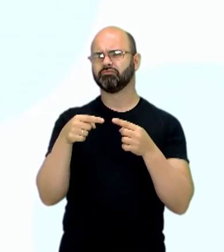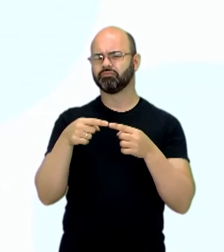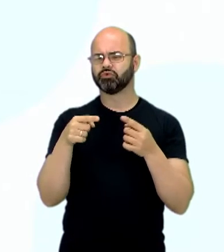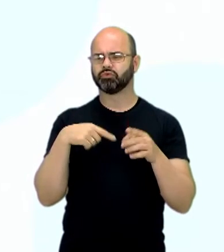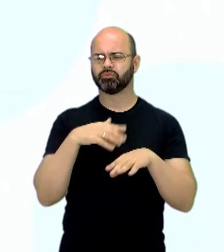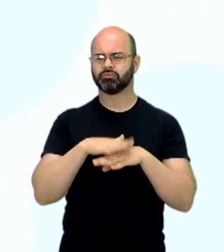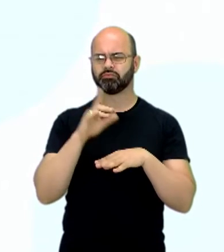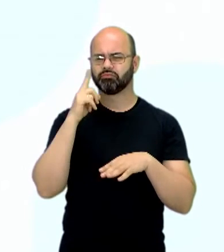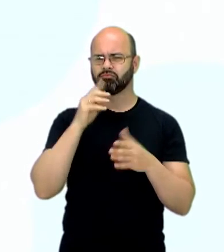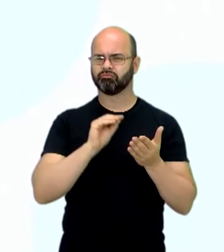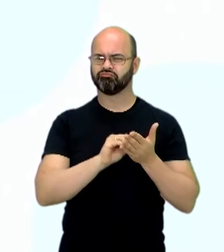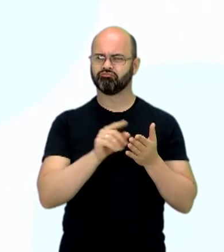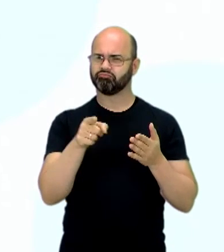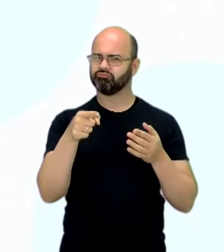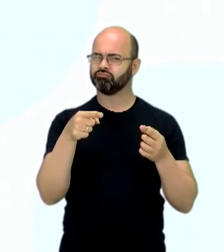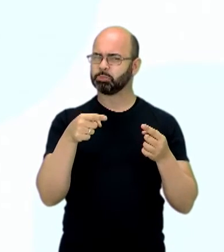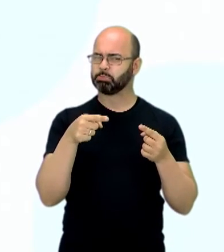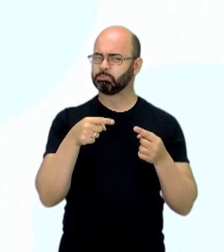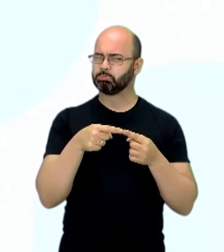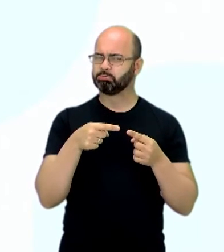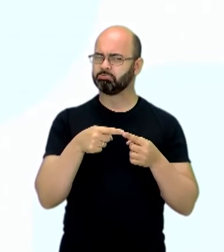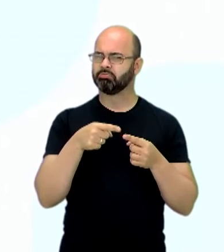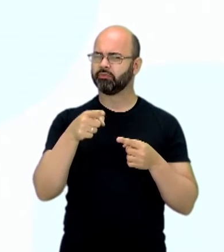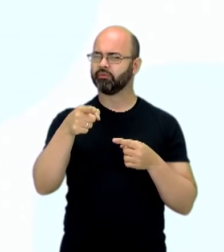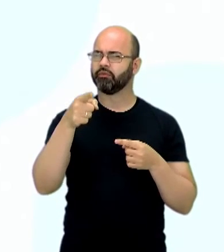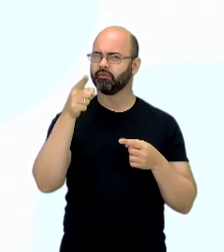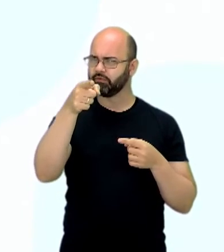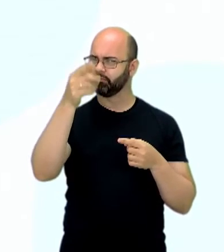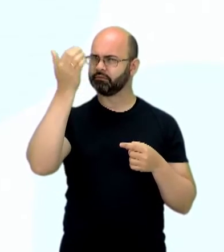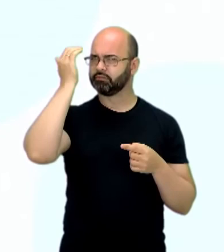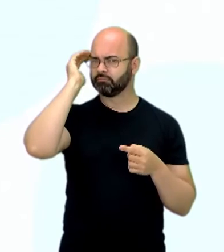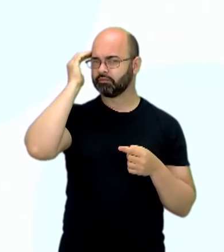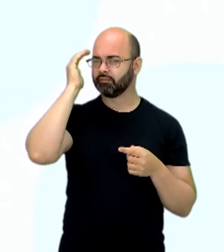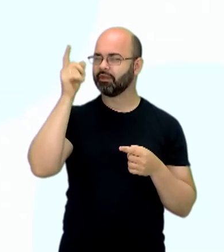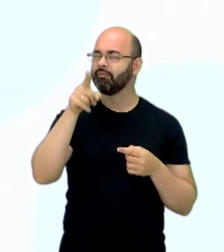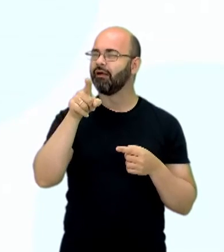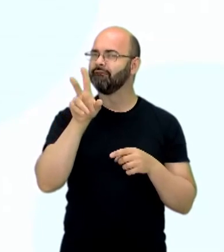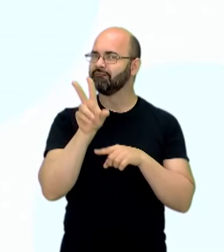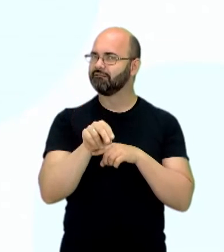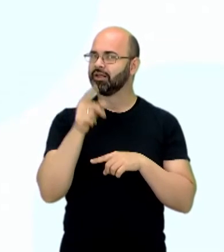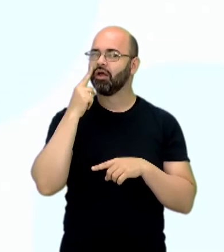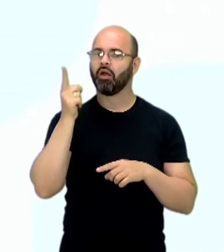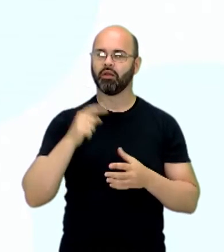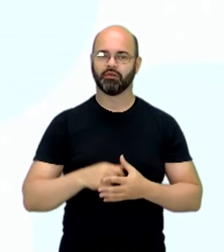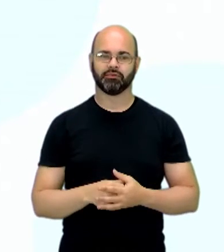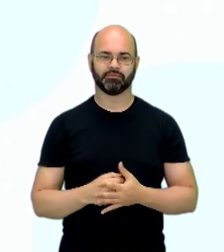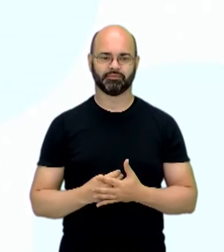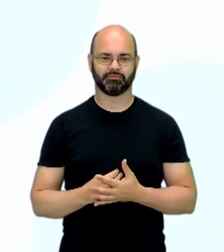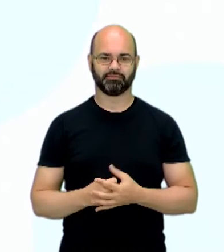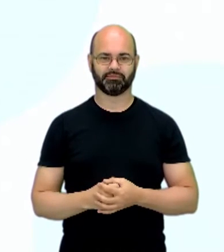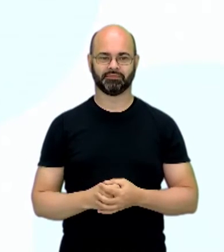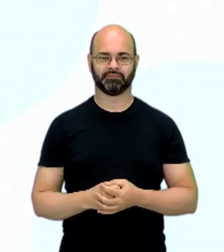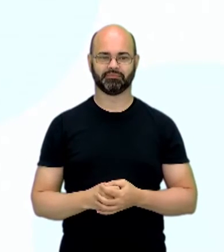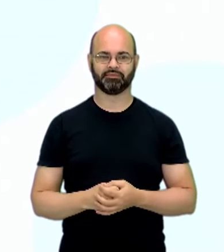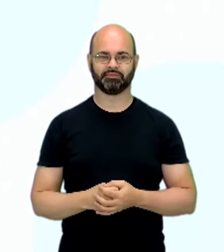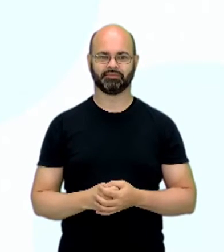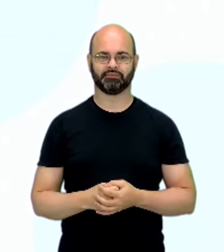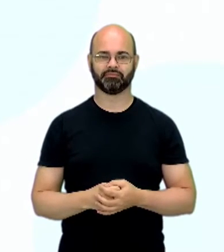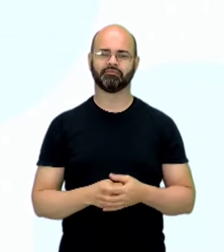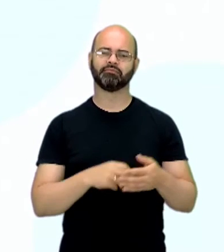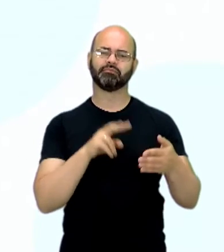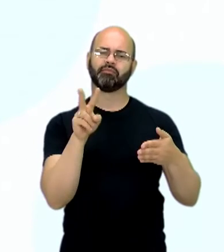colocou. Vamos ver se você vai entender a pegadinha que está aí. Ó. Number 3.